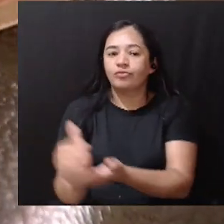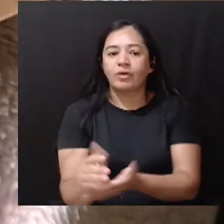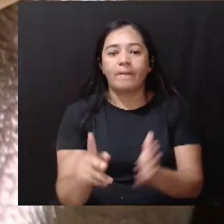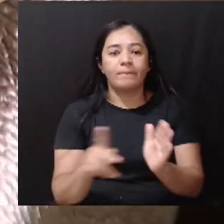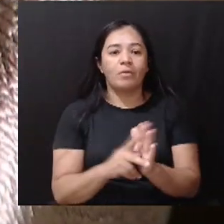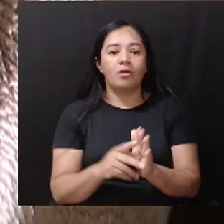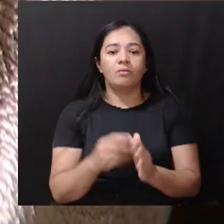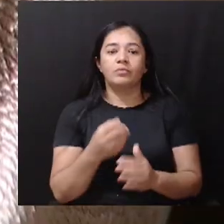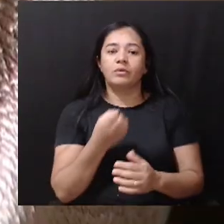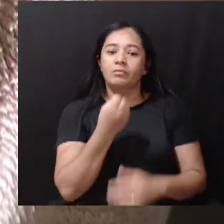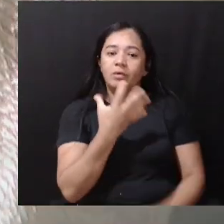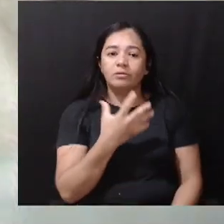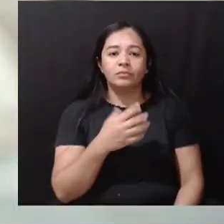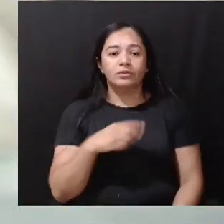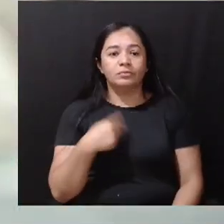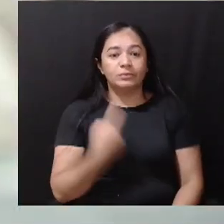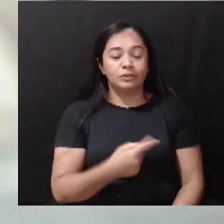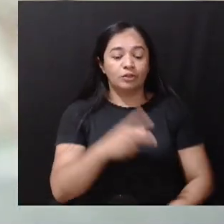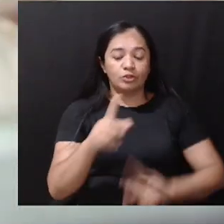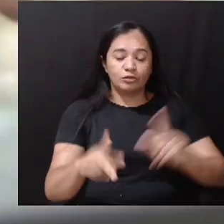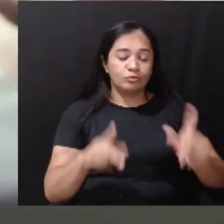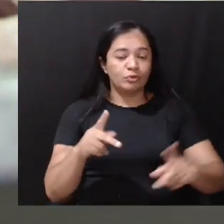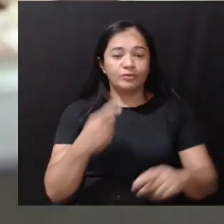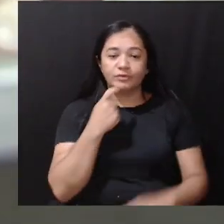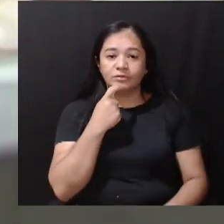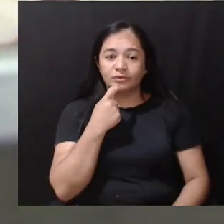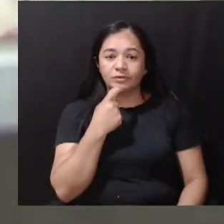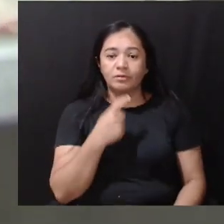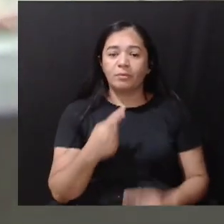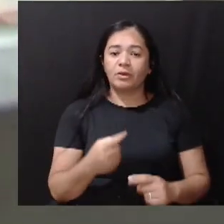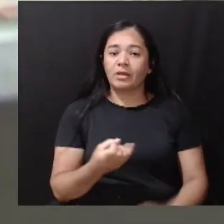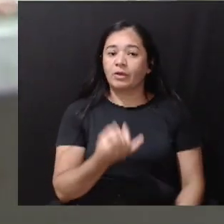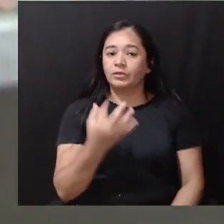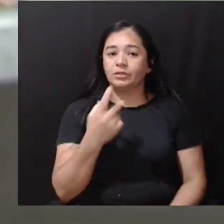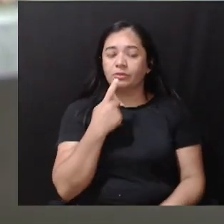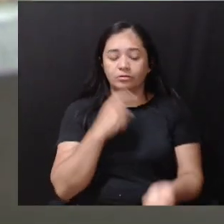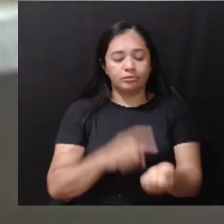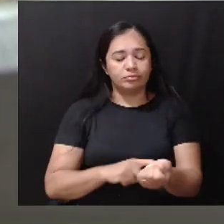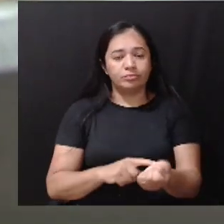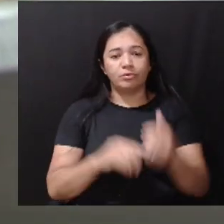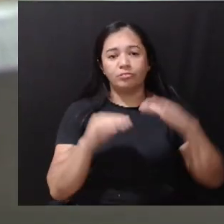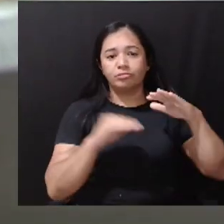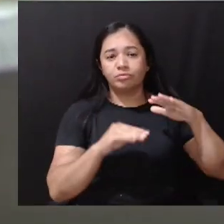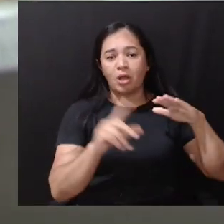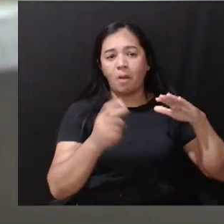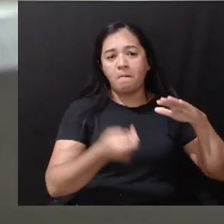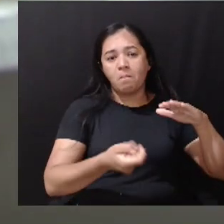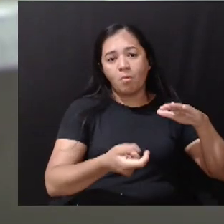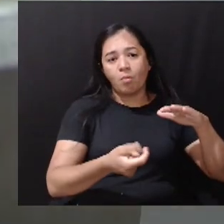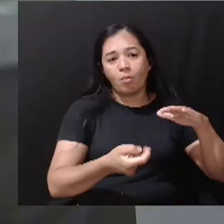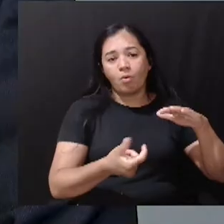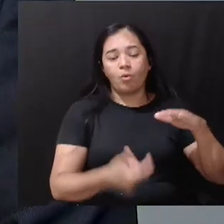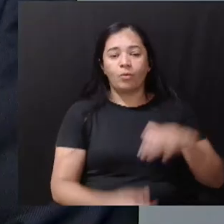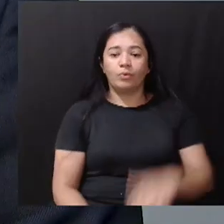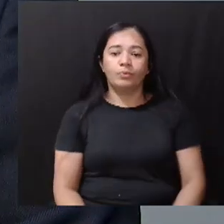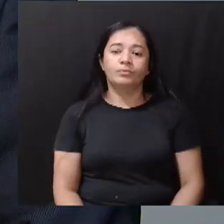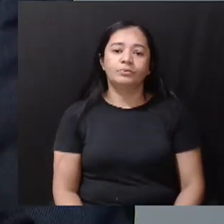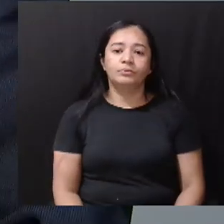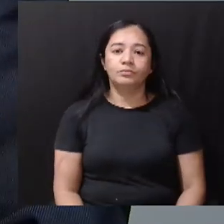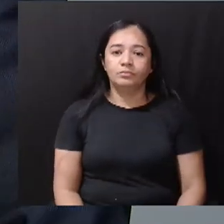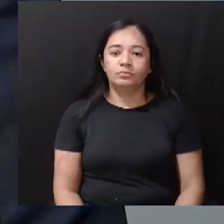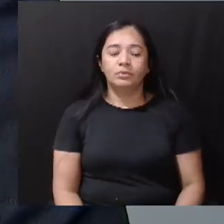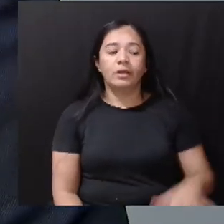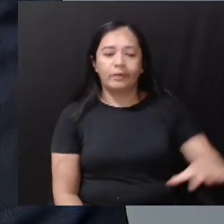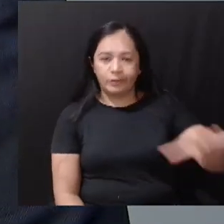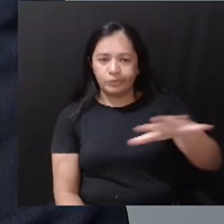nosso município aqui, Campinas, que está muito baixo o nosso estoque de sangue no município de Campinas. E região também, serviria